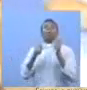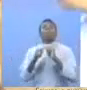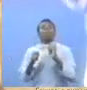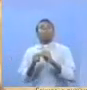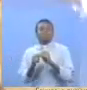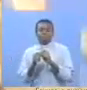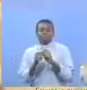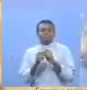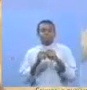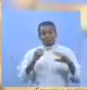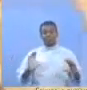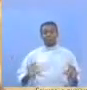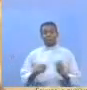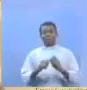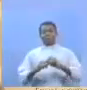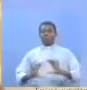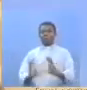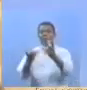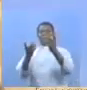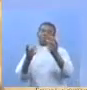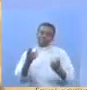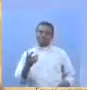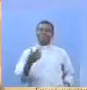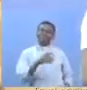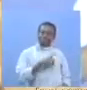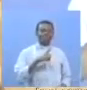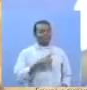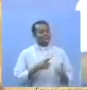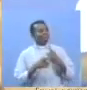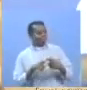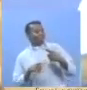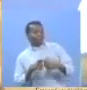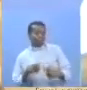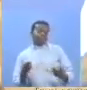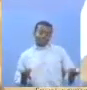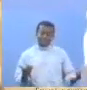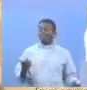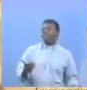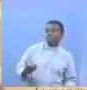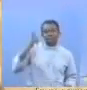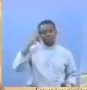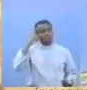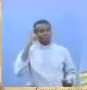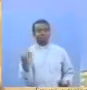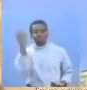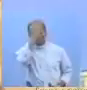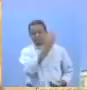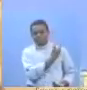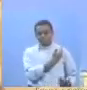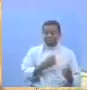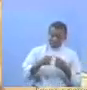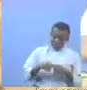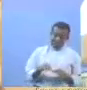Então, fazer festa dá sempre problema. Ou Nossa Senhora estava ajudando a fazer a